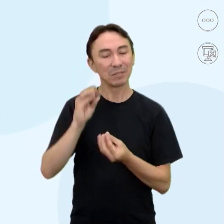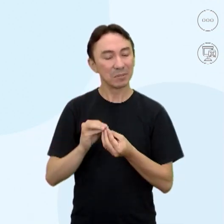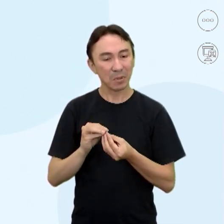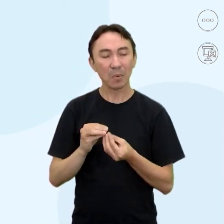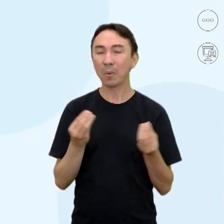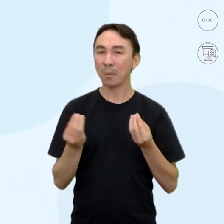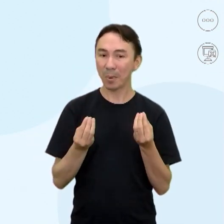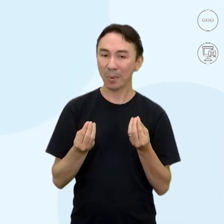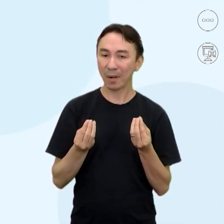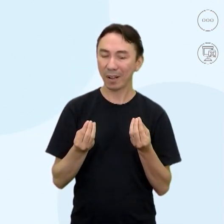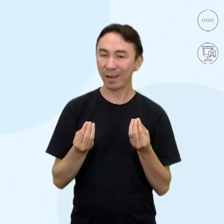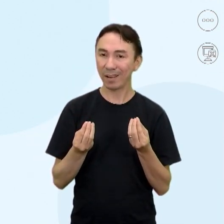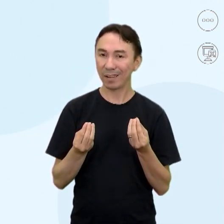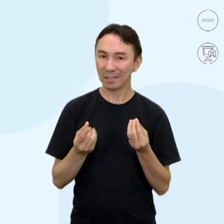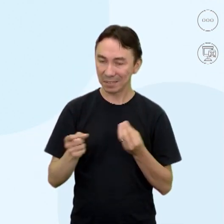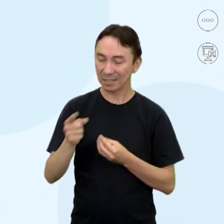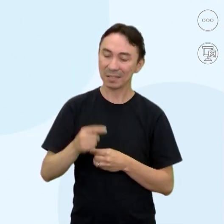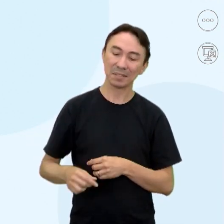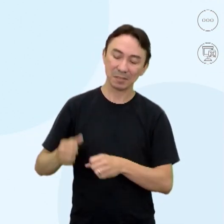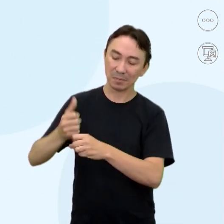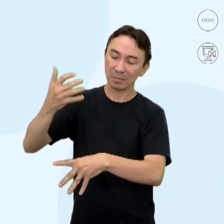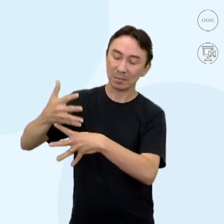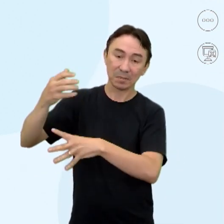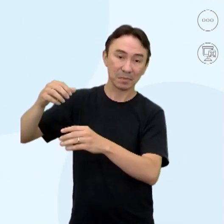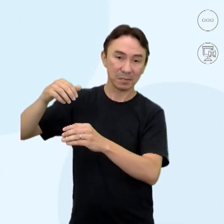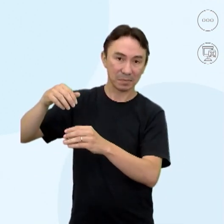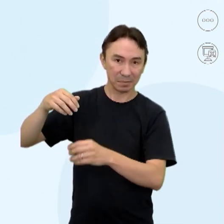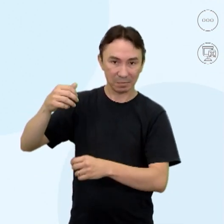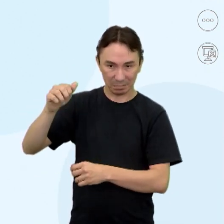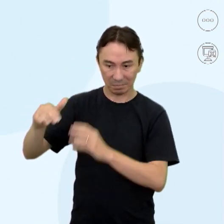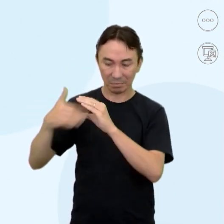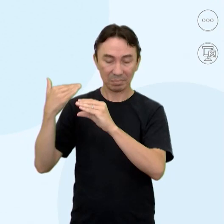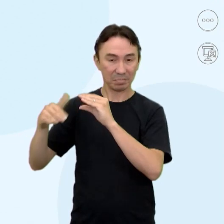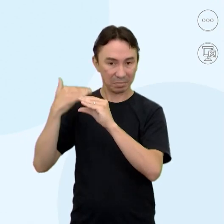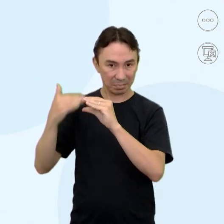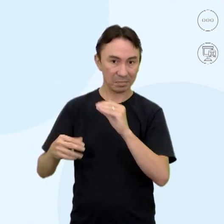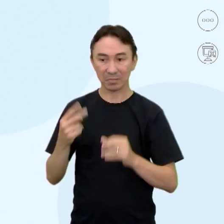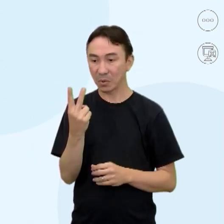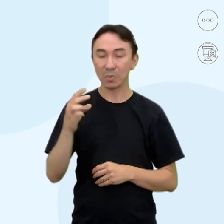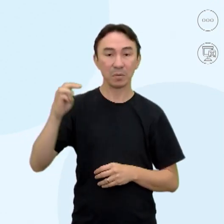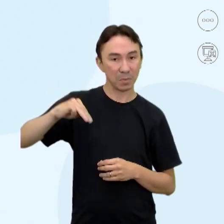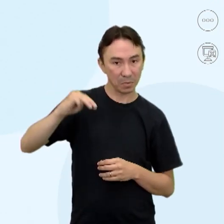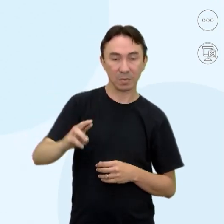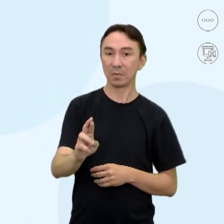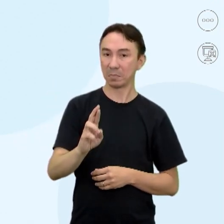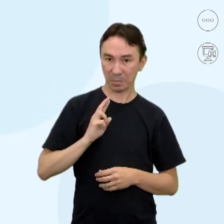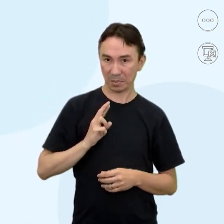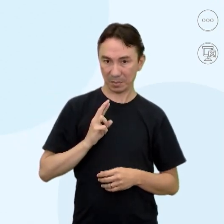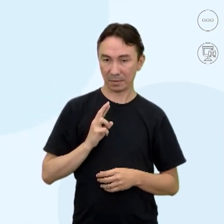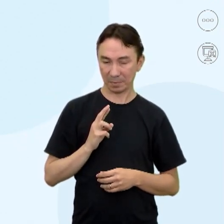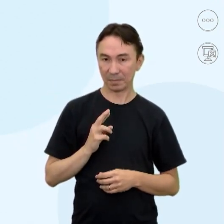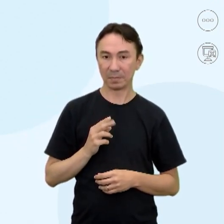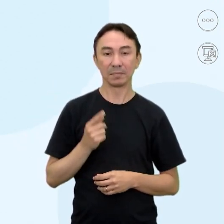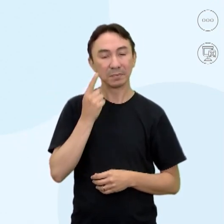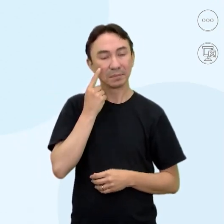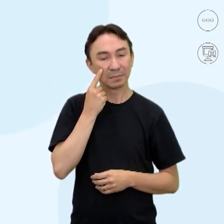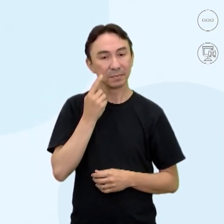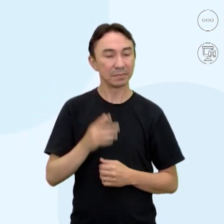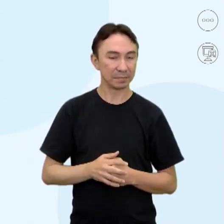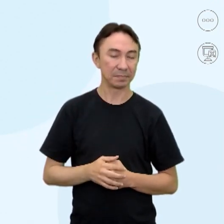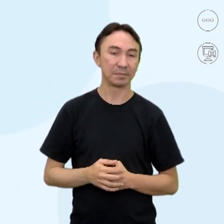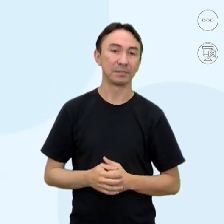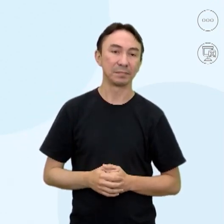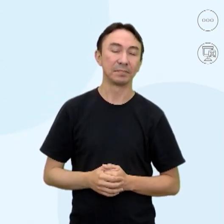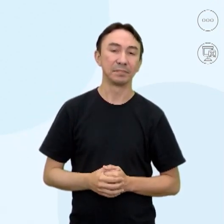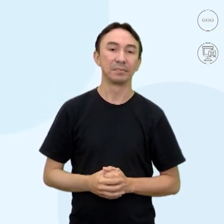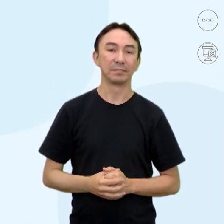dar 30, né? E o perímetro vai dar 26. A gente vai ter mais 2 minutinhos e responda aí no chat para a gente